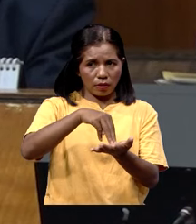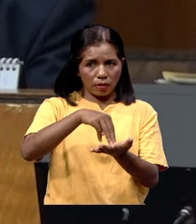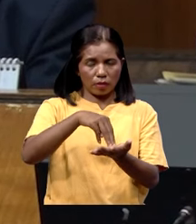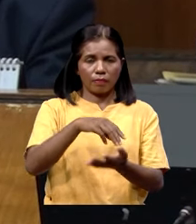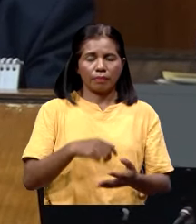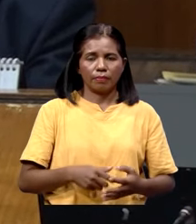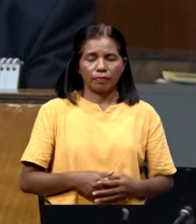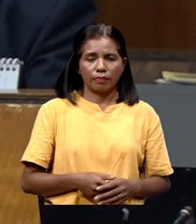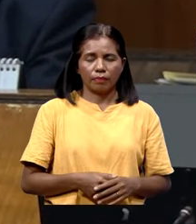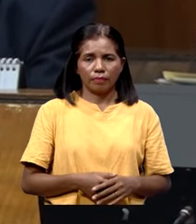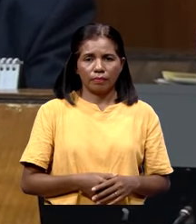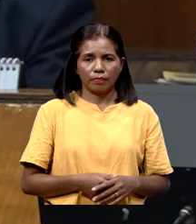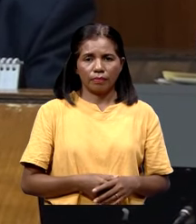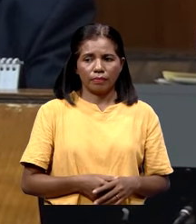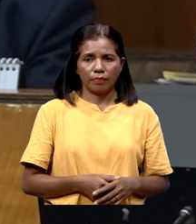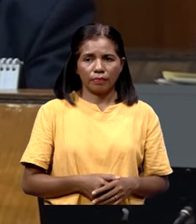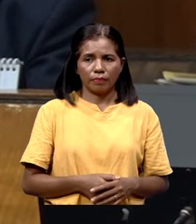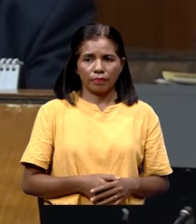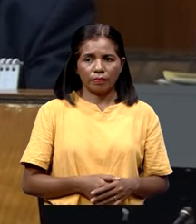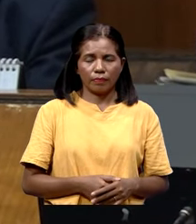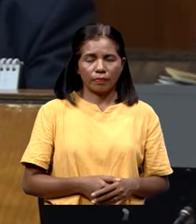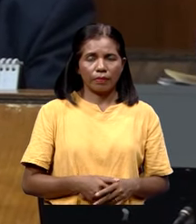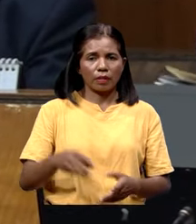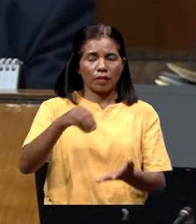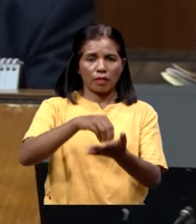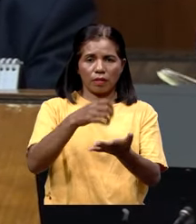615.650.000 dólares. Banco Mundial, minha alocação